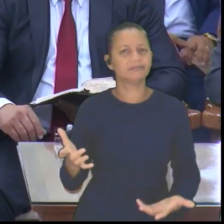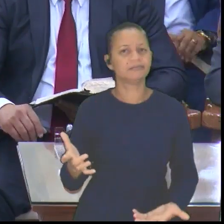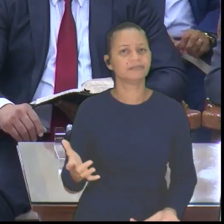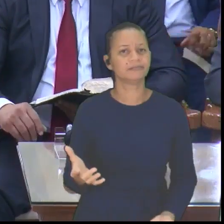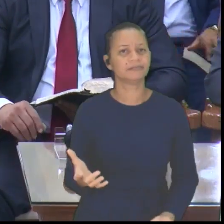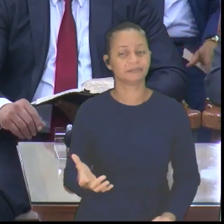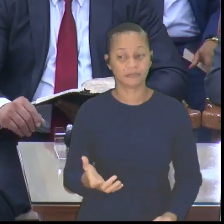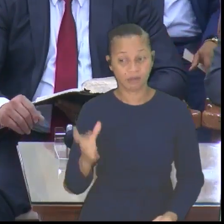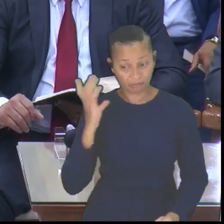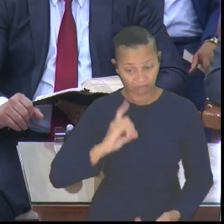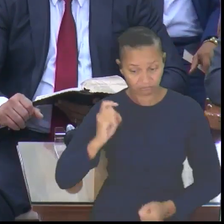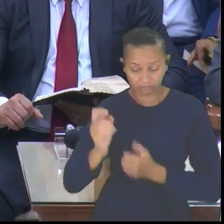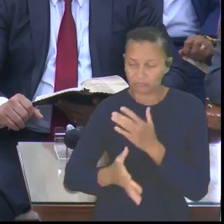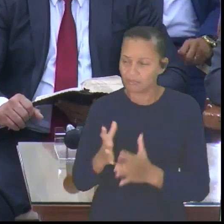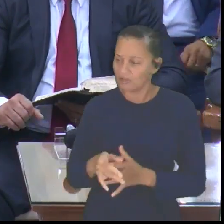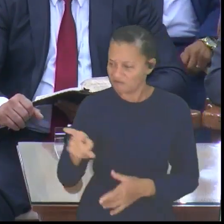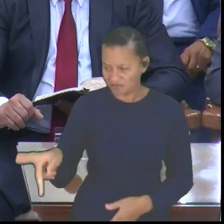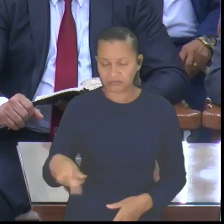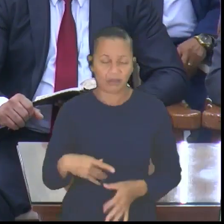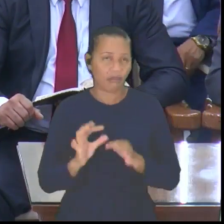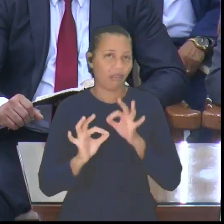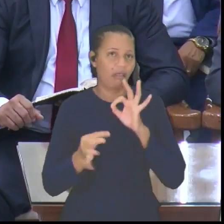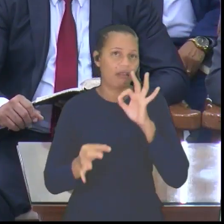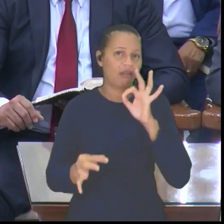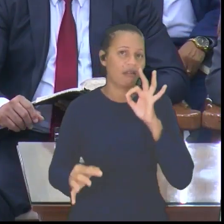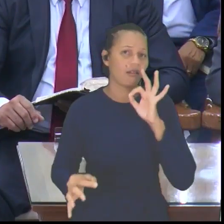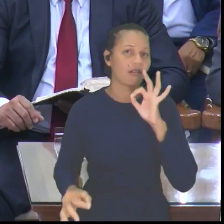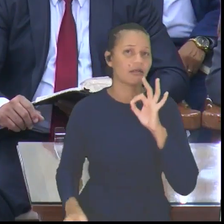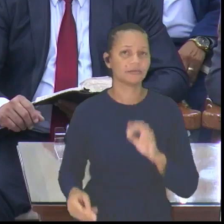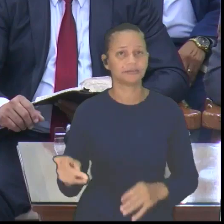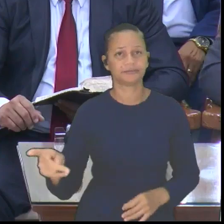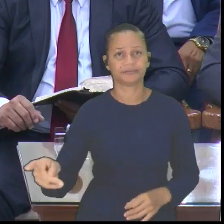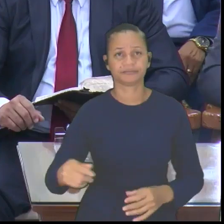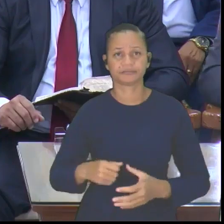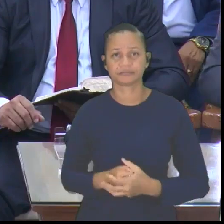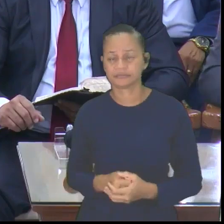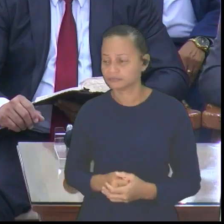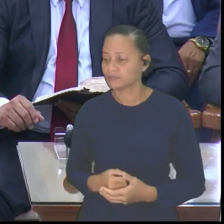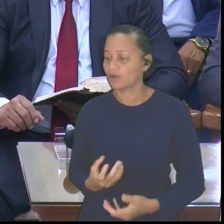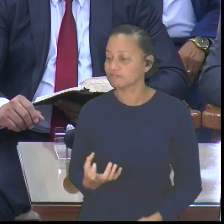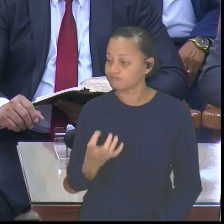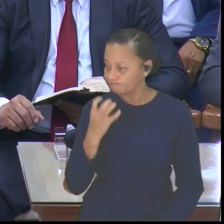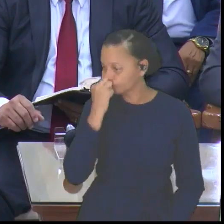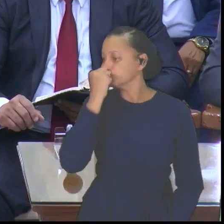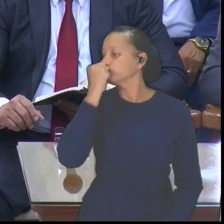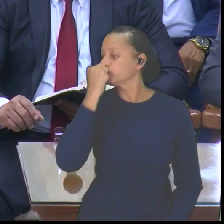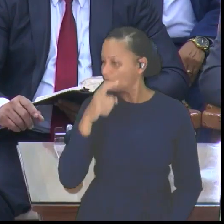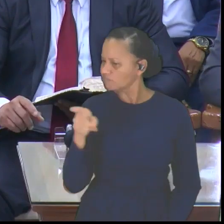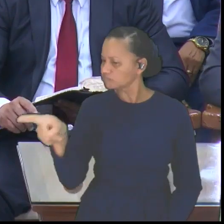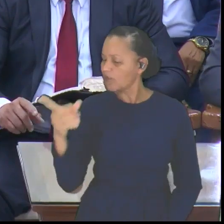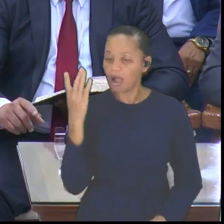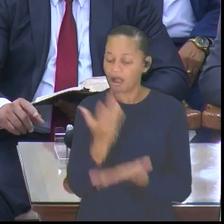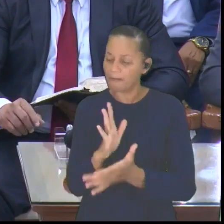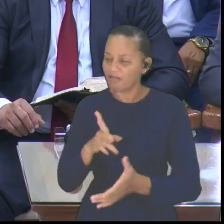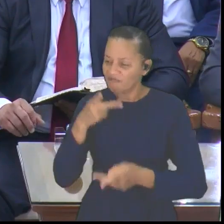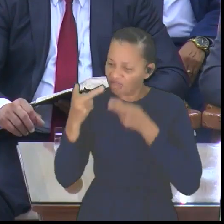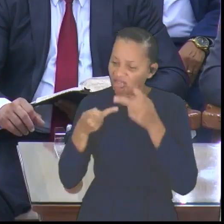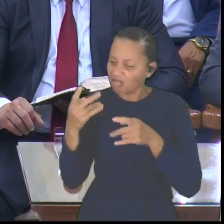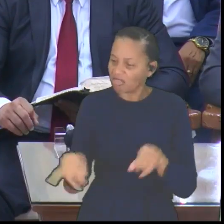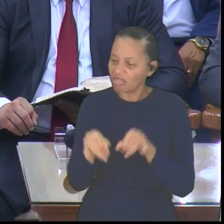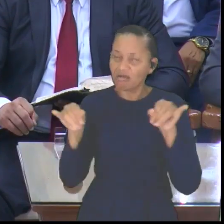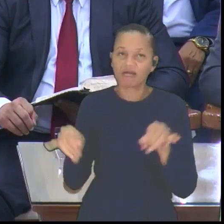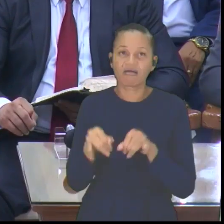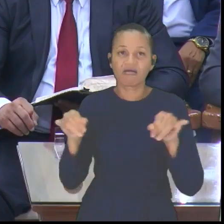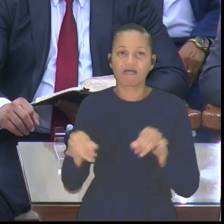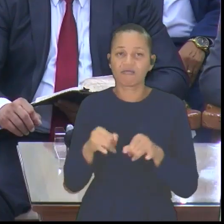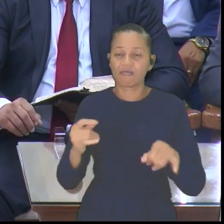E Deus ainda disse mais, você fala muito. Vou botar um tapa-boca em você aí, para você deixar de conversar besteira. E mandei